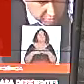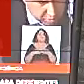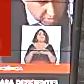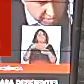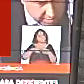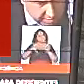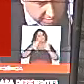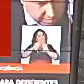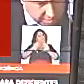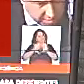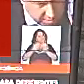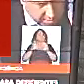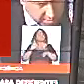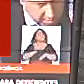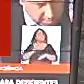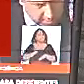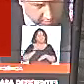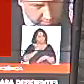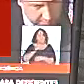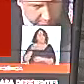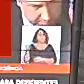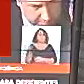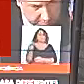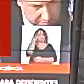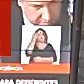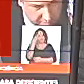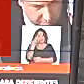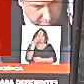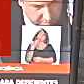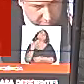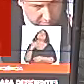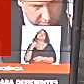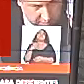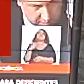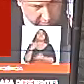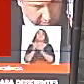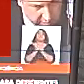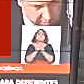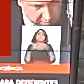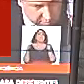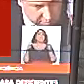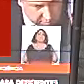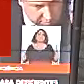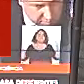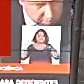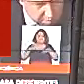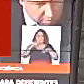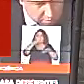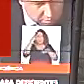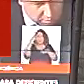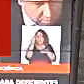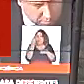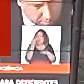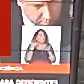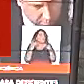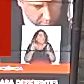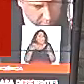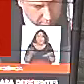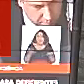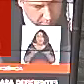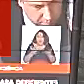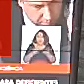papel importante. A maioria das vezes que a gente se reuniu aqui com um número enorme de pessoas, como estão aqui reunidos